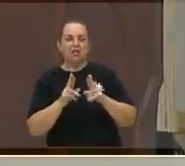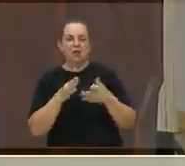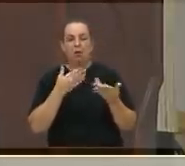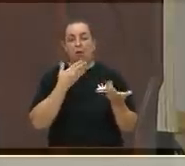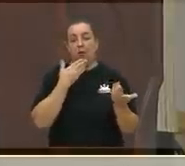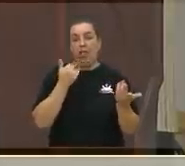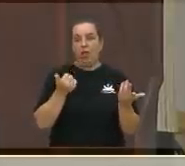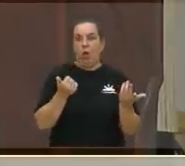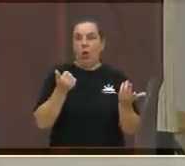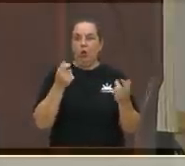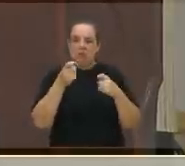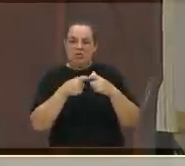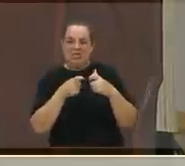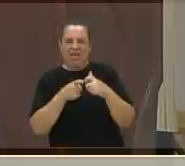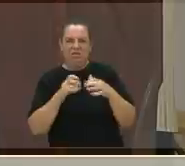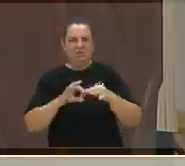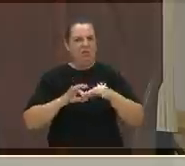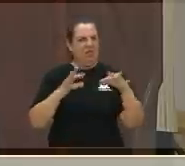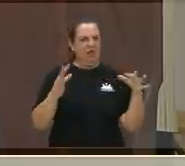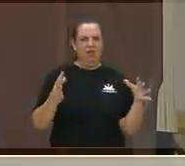e a internet